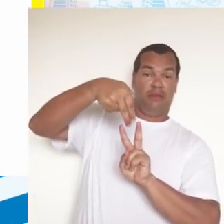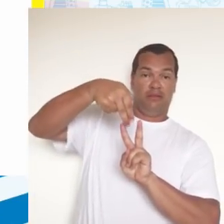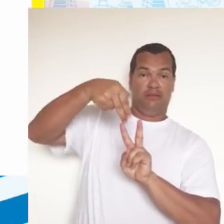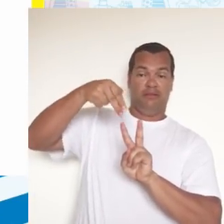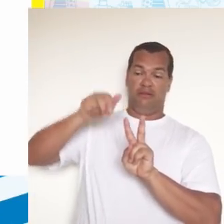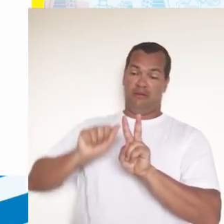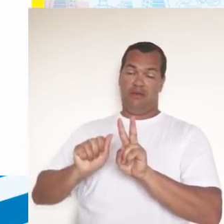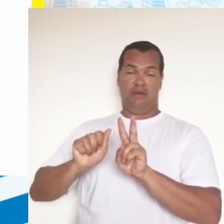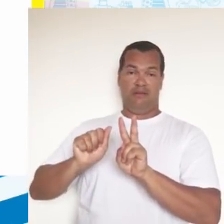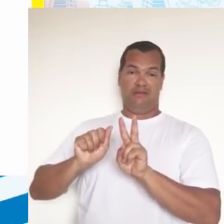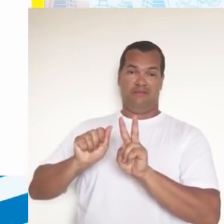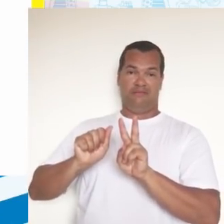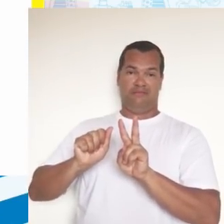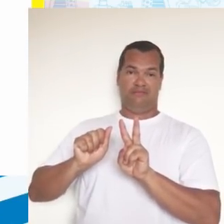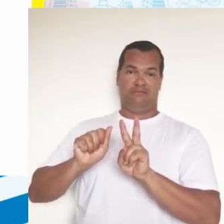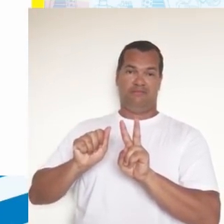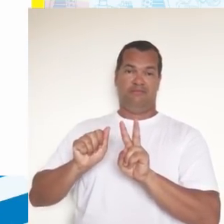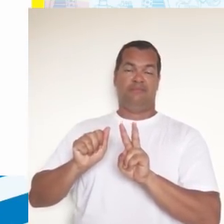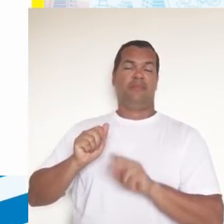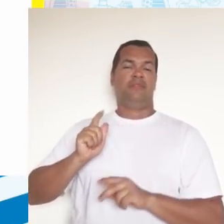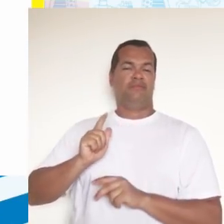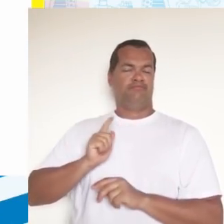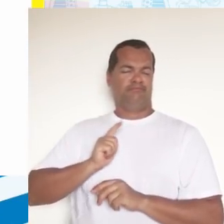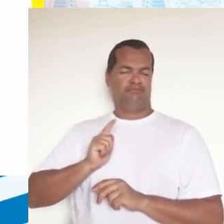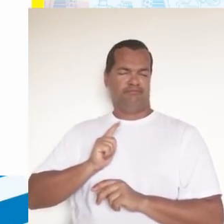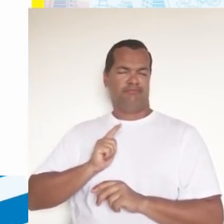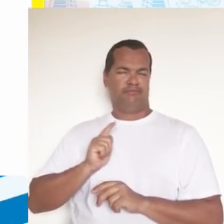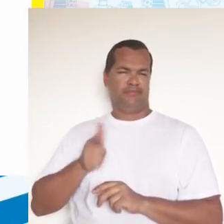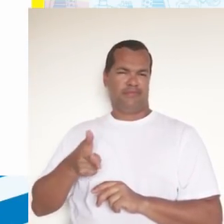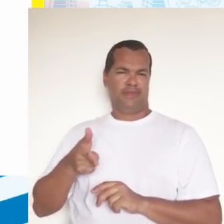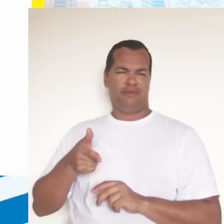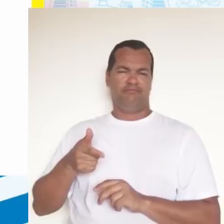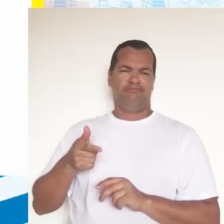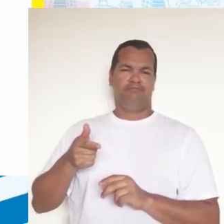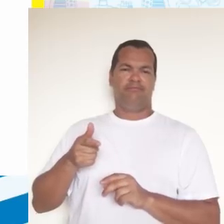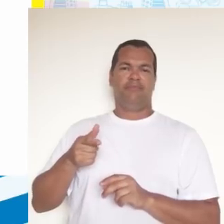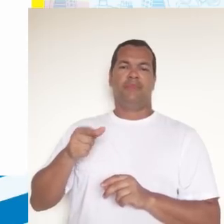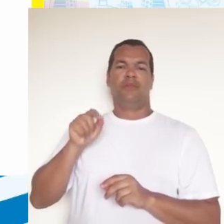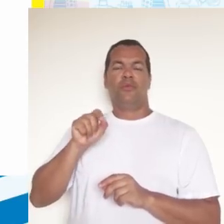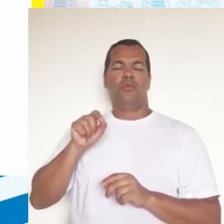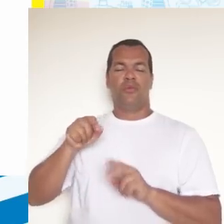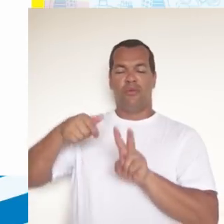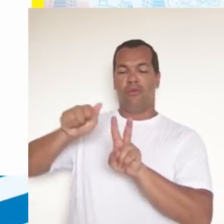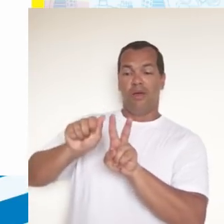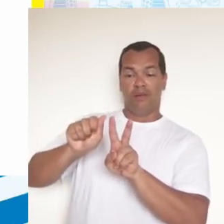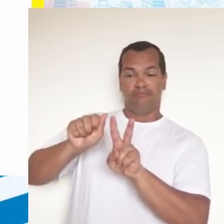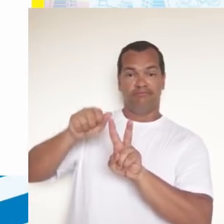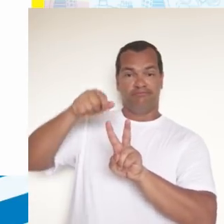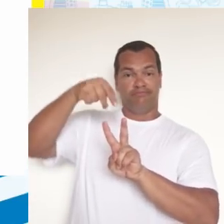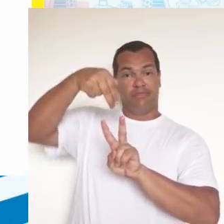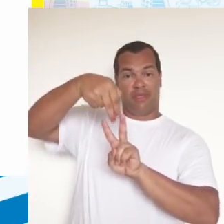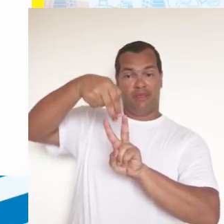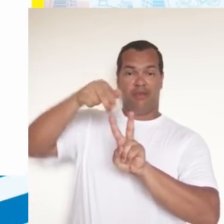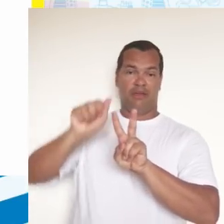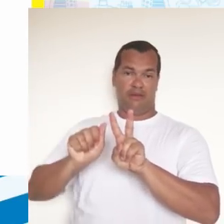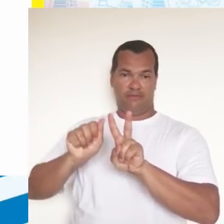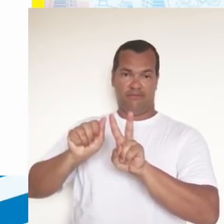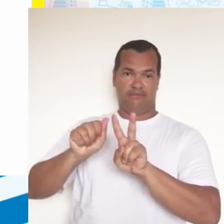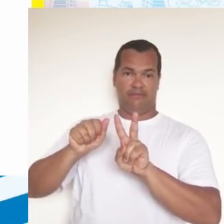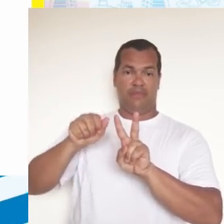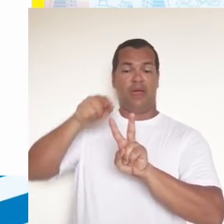índice N e ali o radical, justamente o A. E a